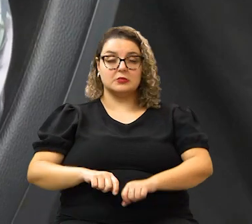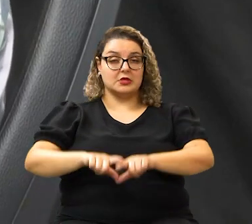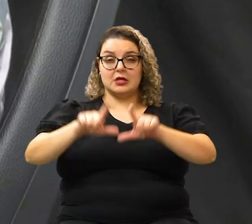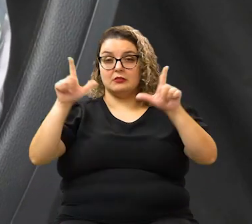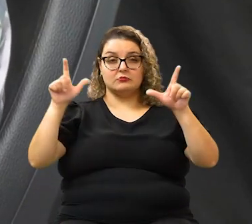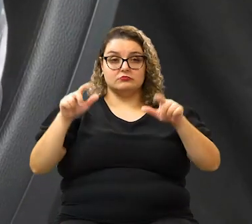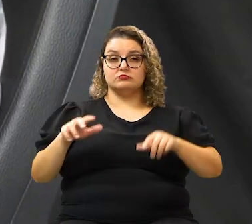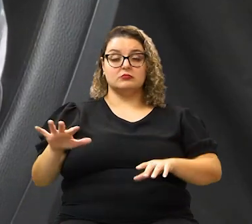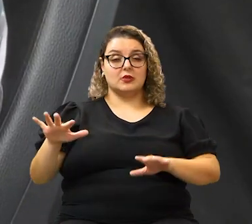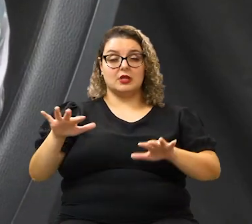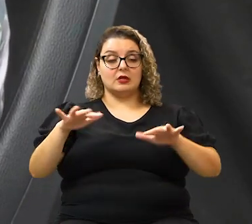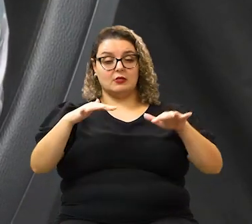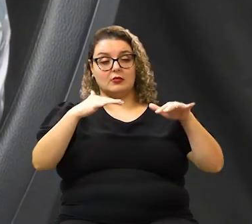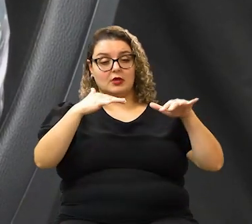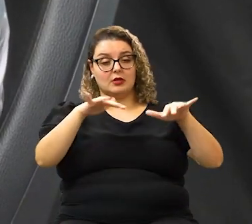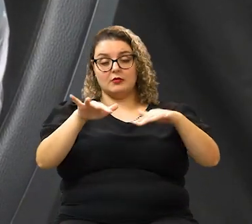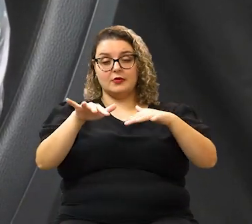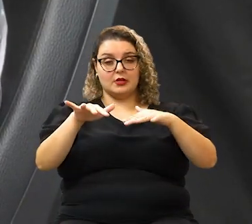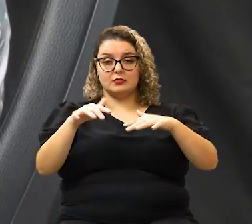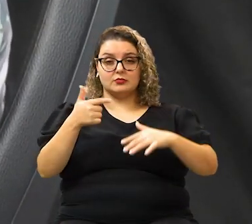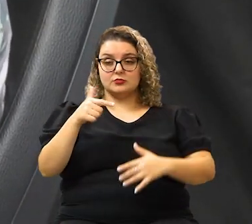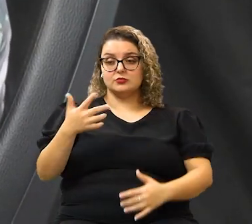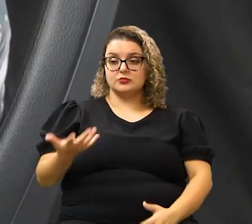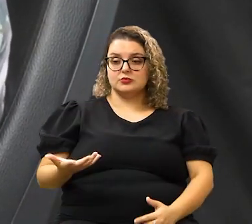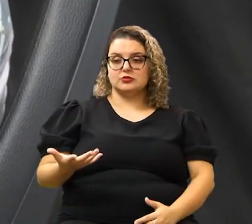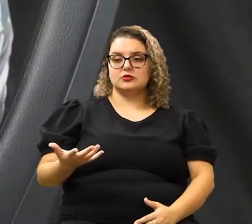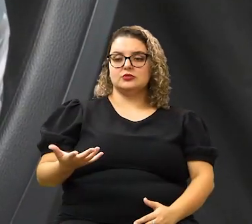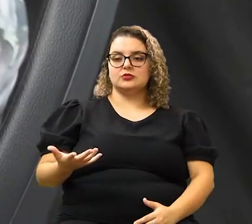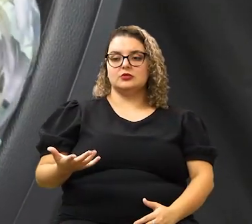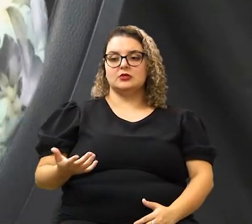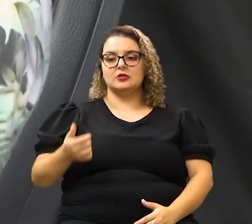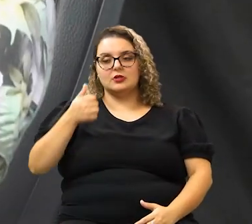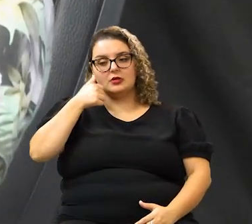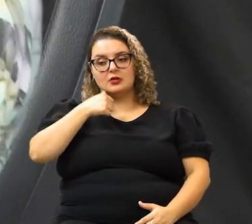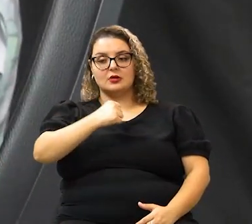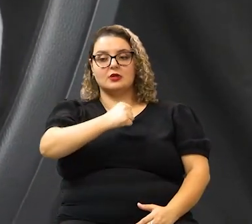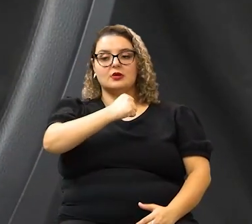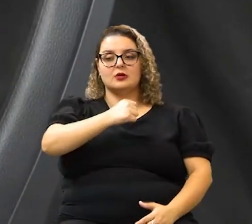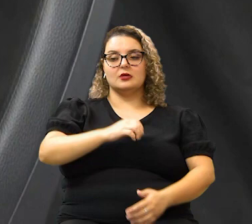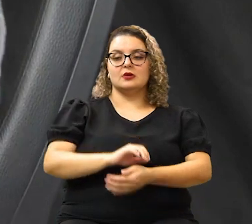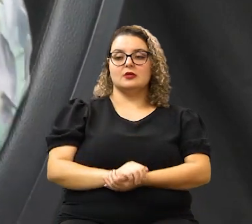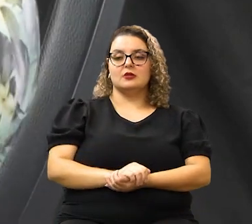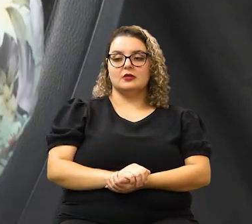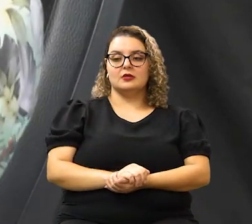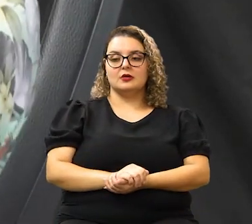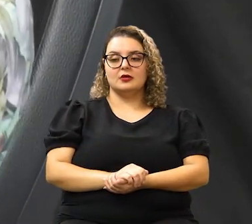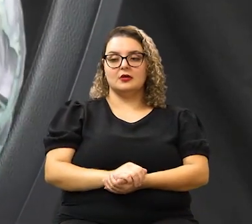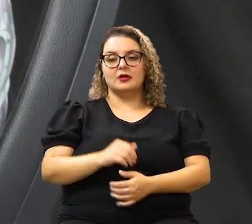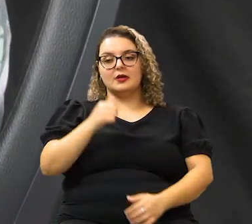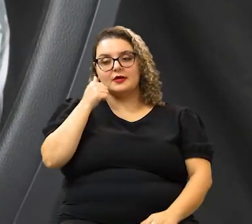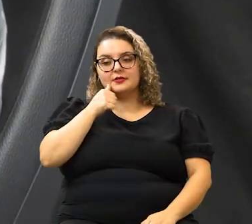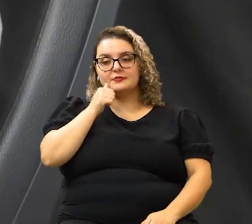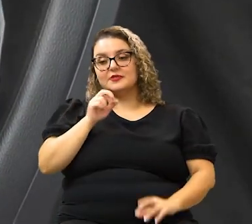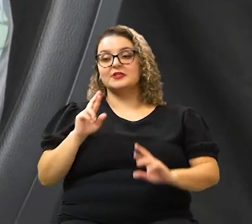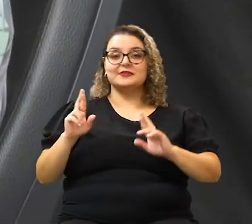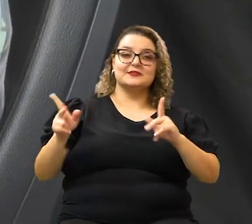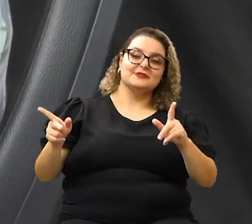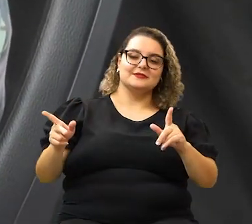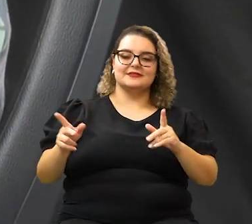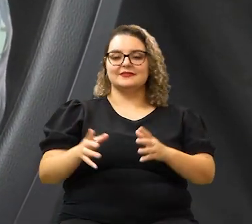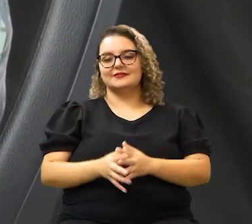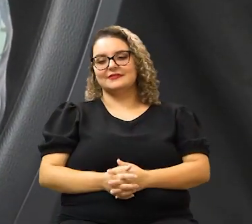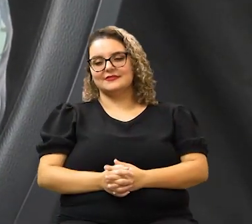do feminismo. O feminismo a gente era vista como as minas diferentona, né? Entendi. Era as minas diferentona.